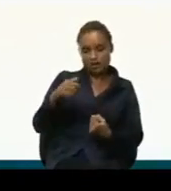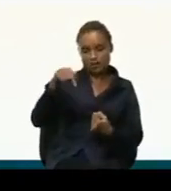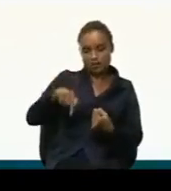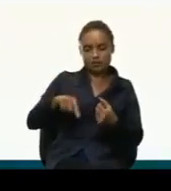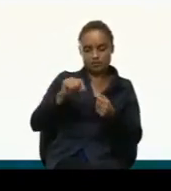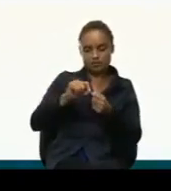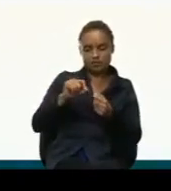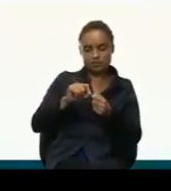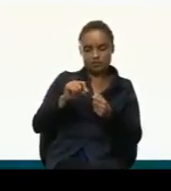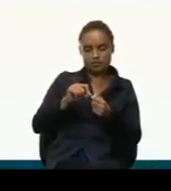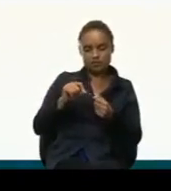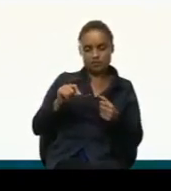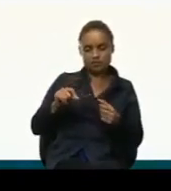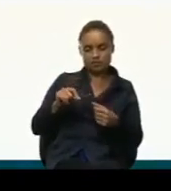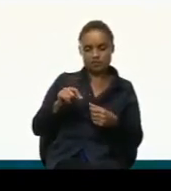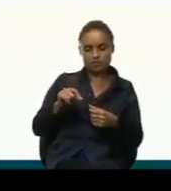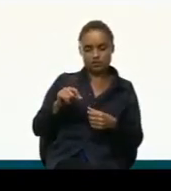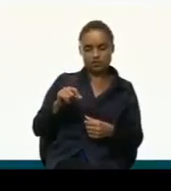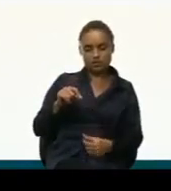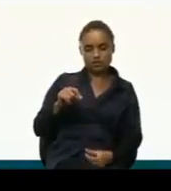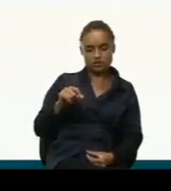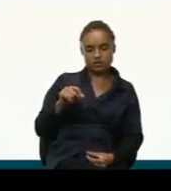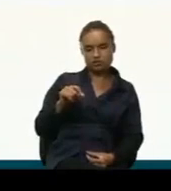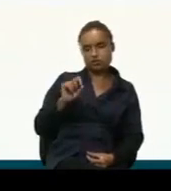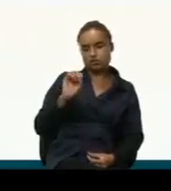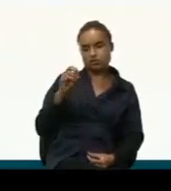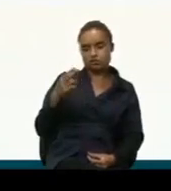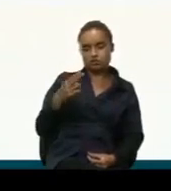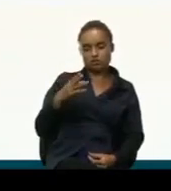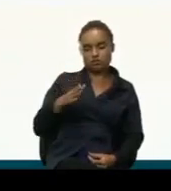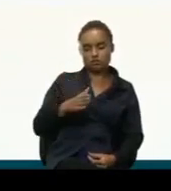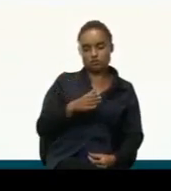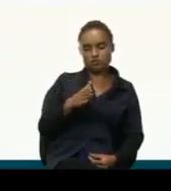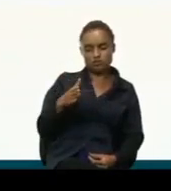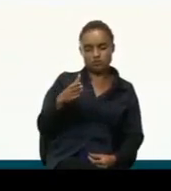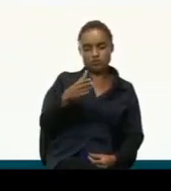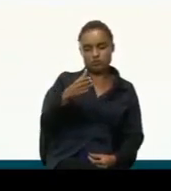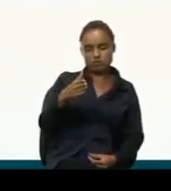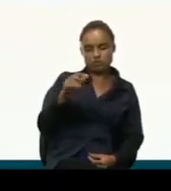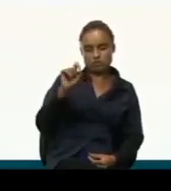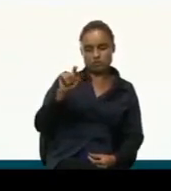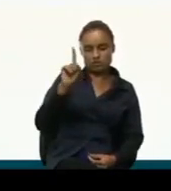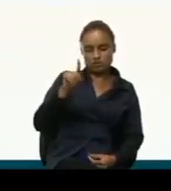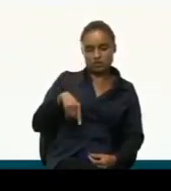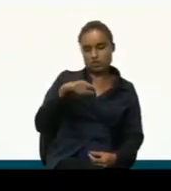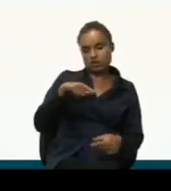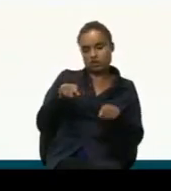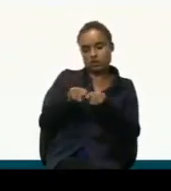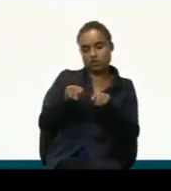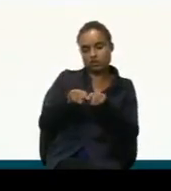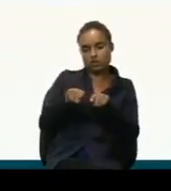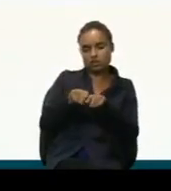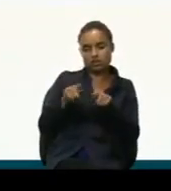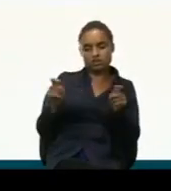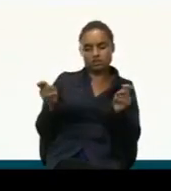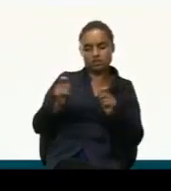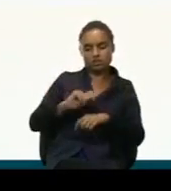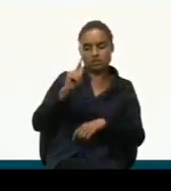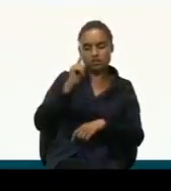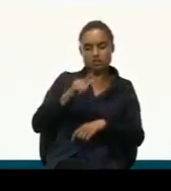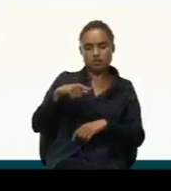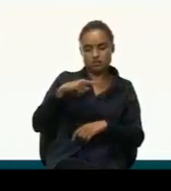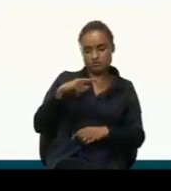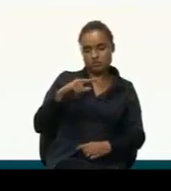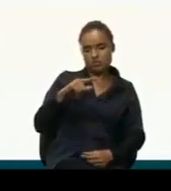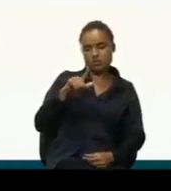aqui, ou ele vinha por aqui. Então, repara que a gente também tem toda a logística